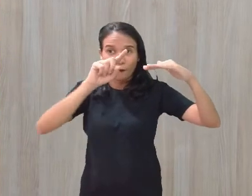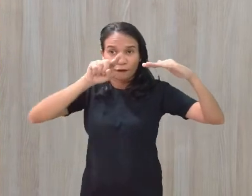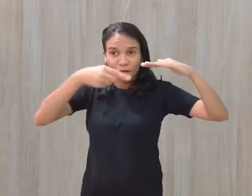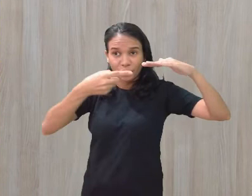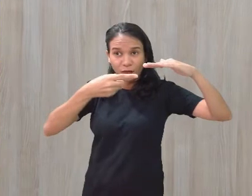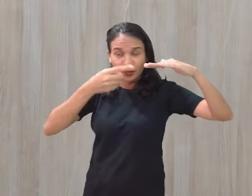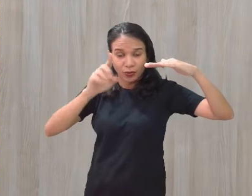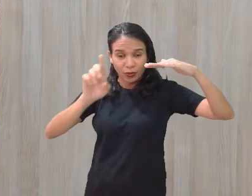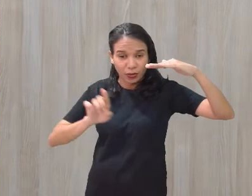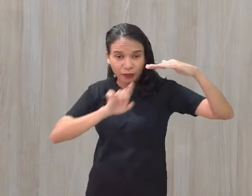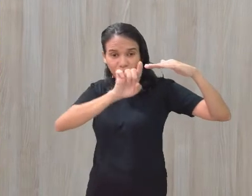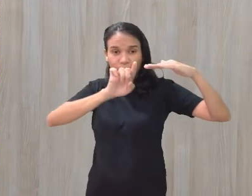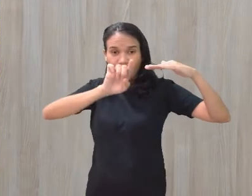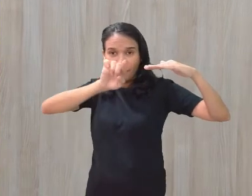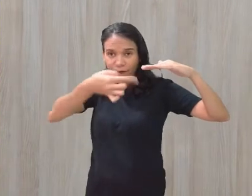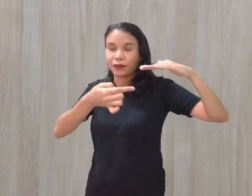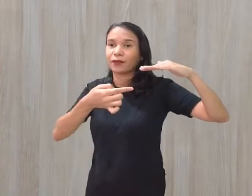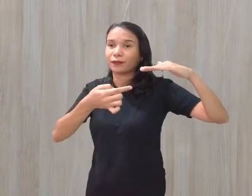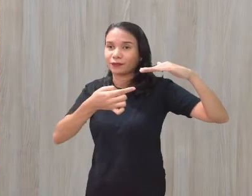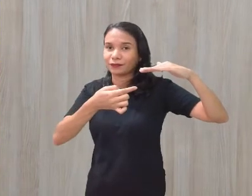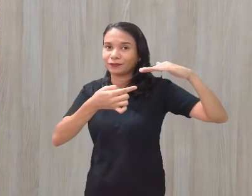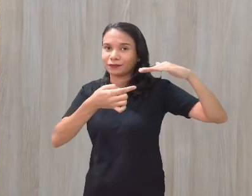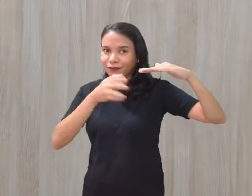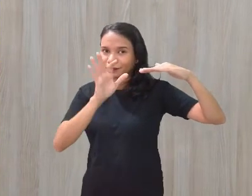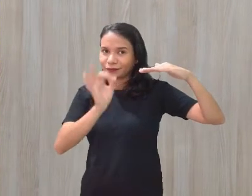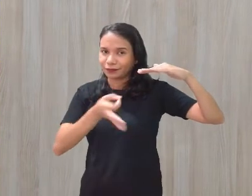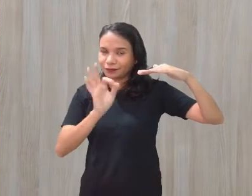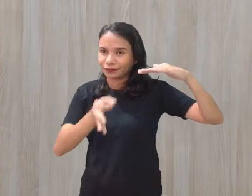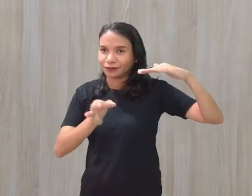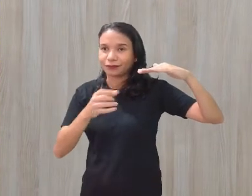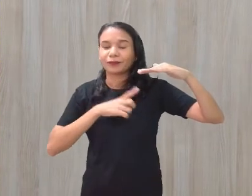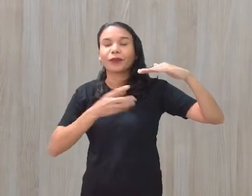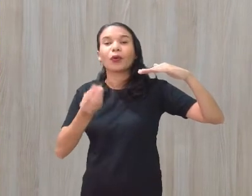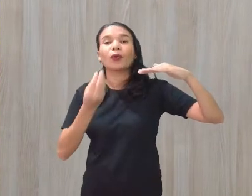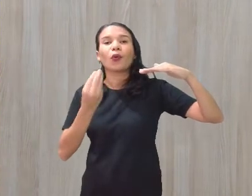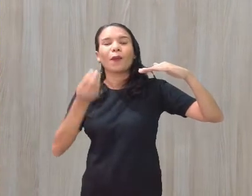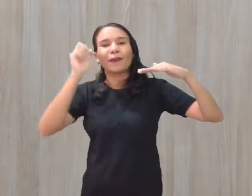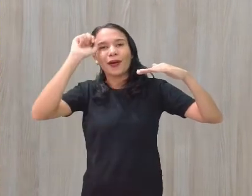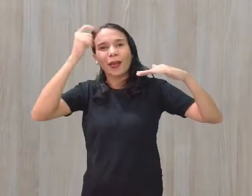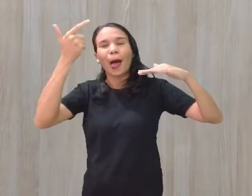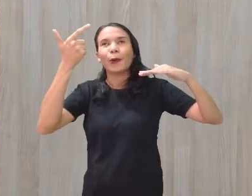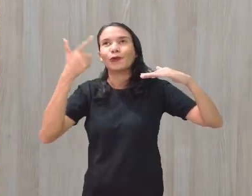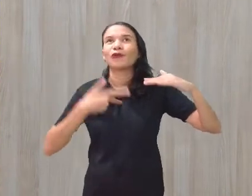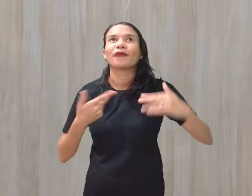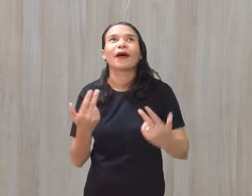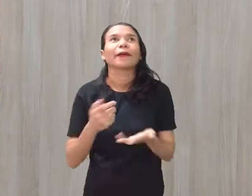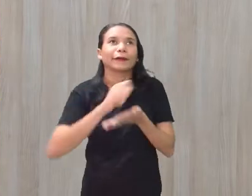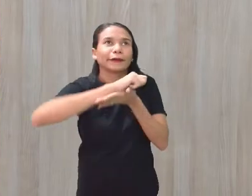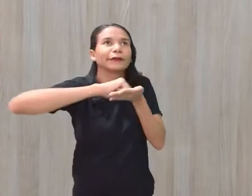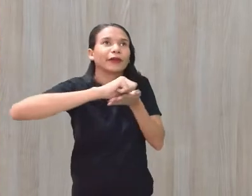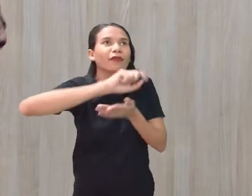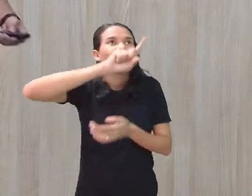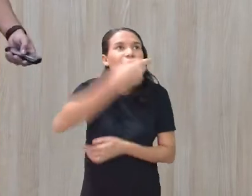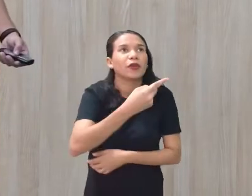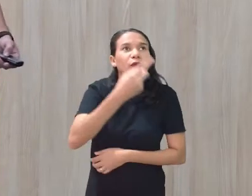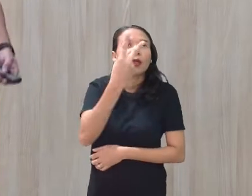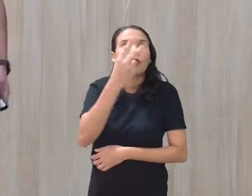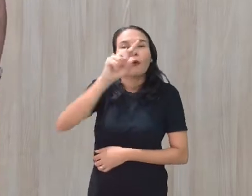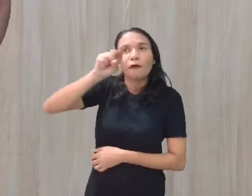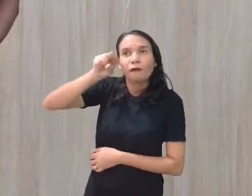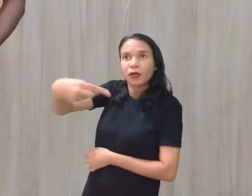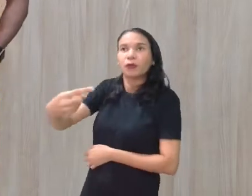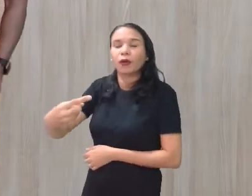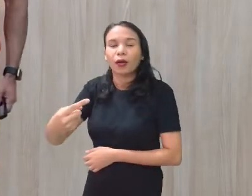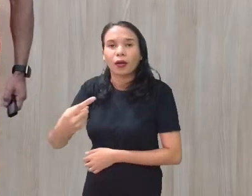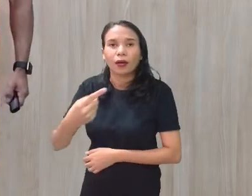sair daqui e tem que vir para cá, certo? E aí, claro que você não vai escrever o número 2. Então,